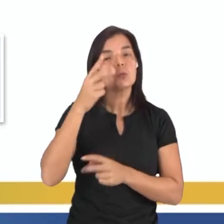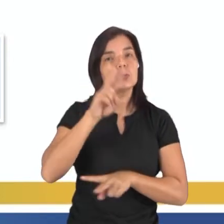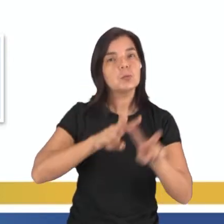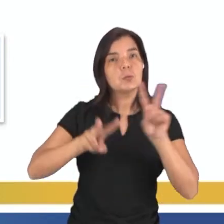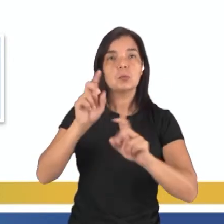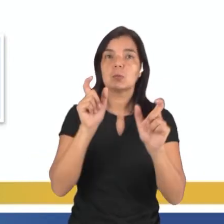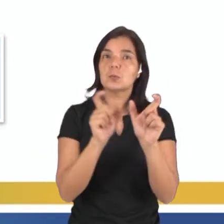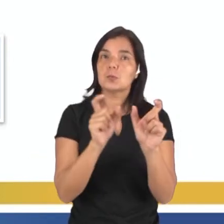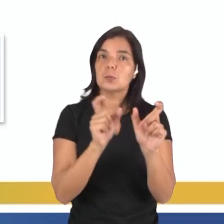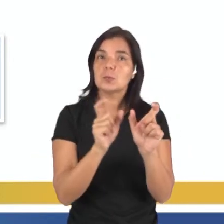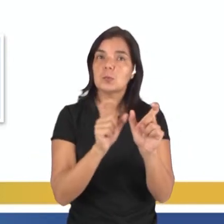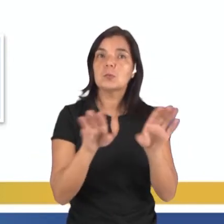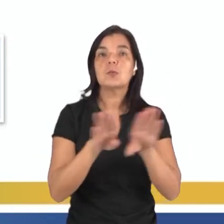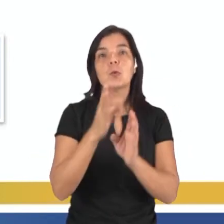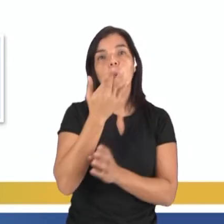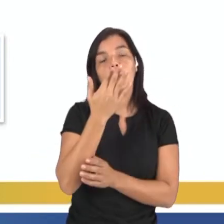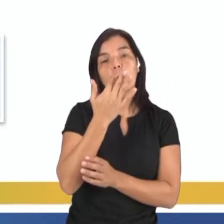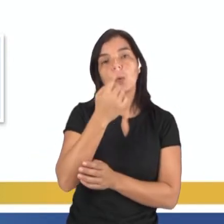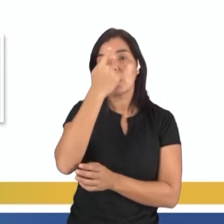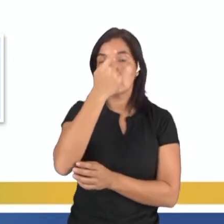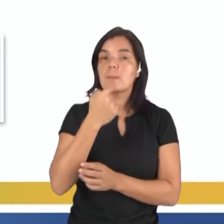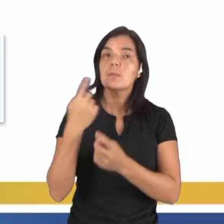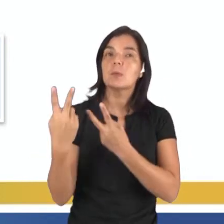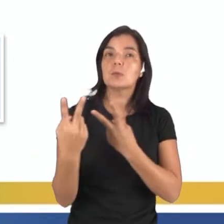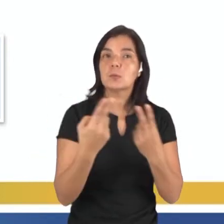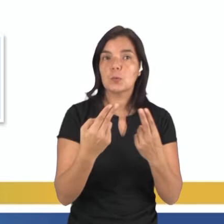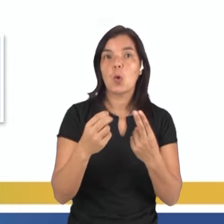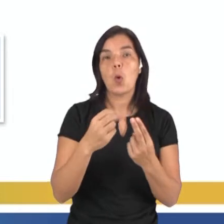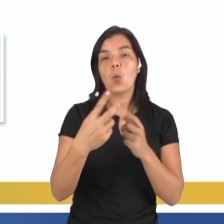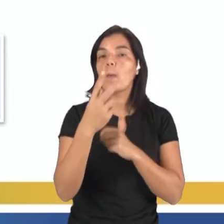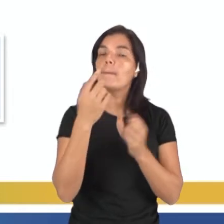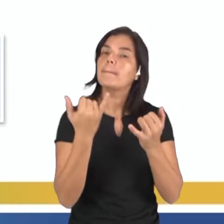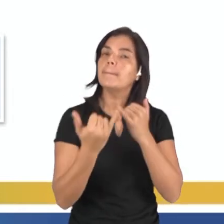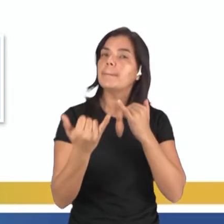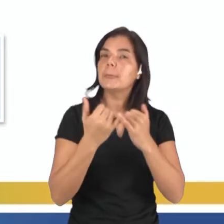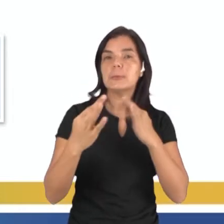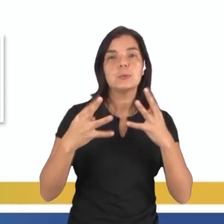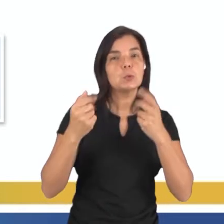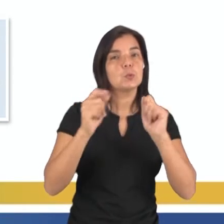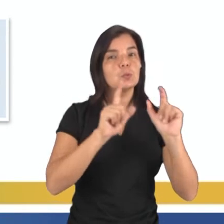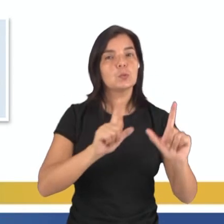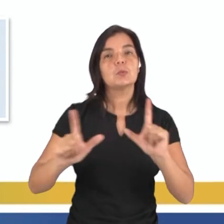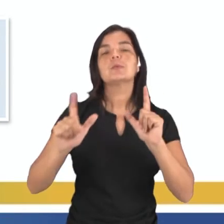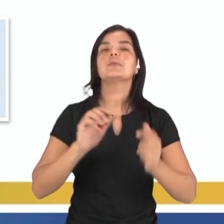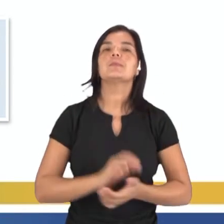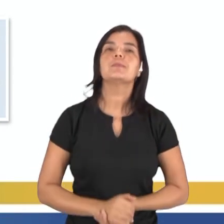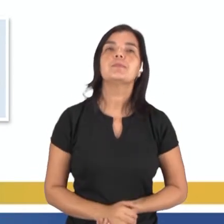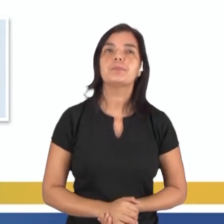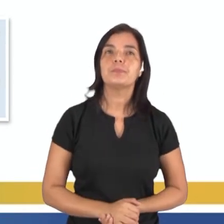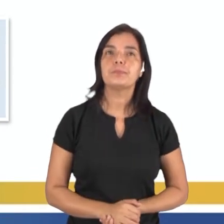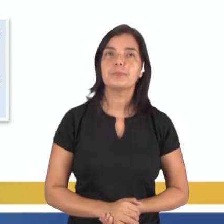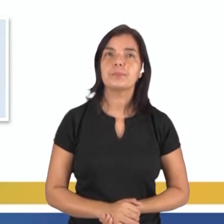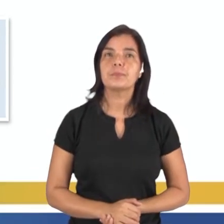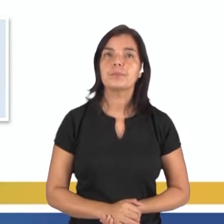de palavras, cores e imagens iguais ou semelhantes em todos os slides.